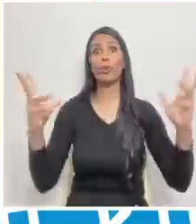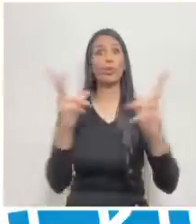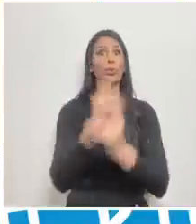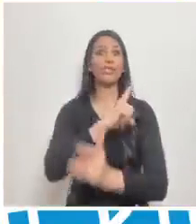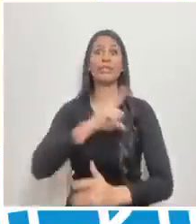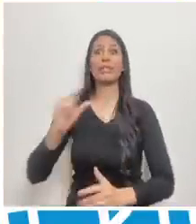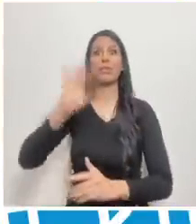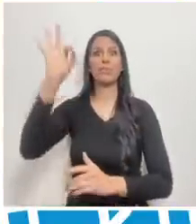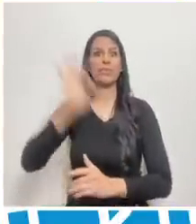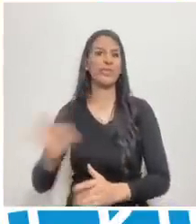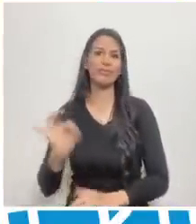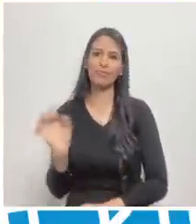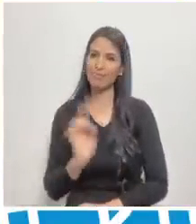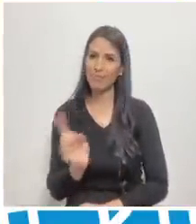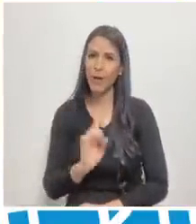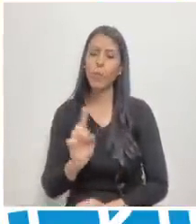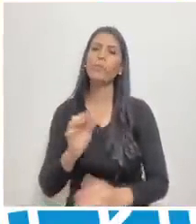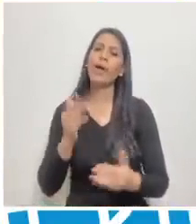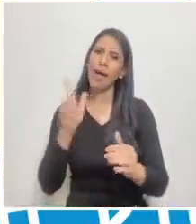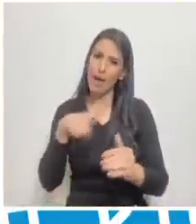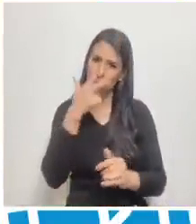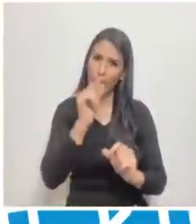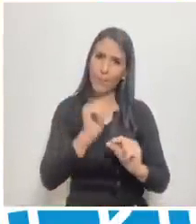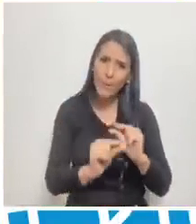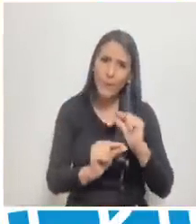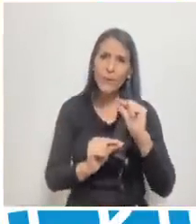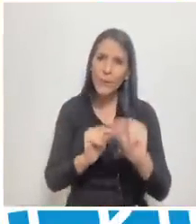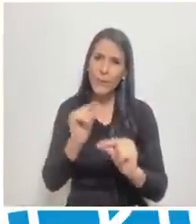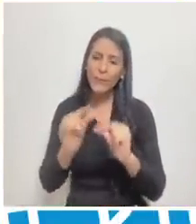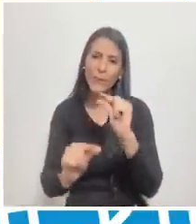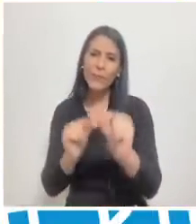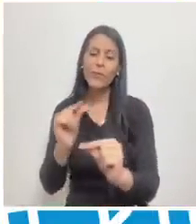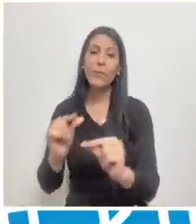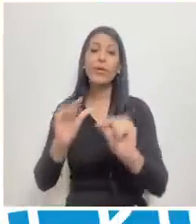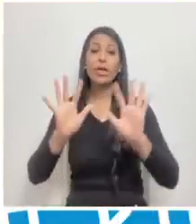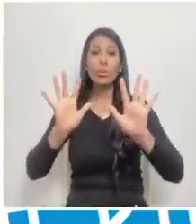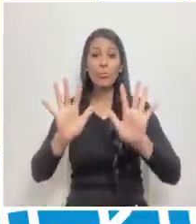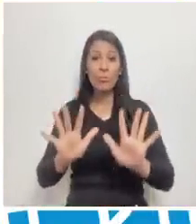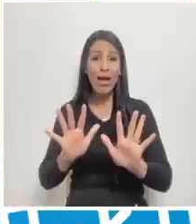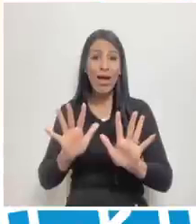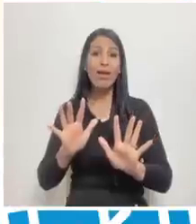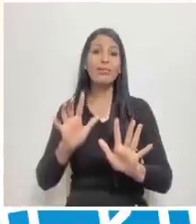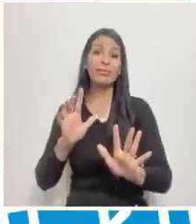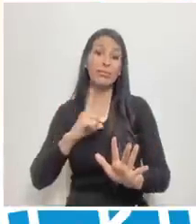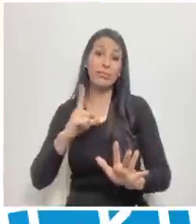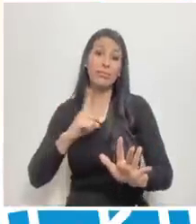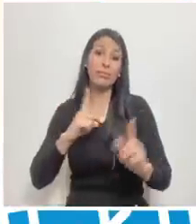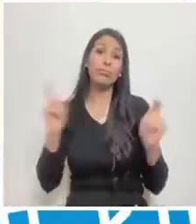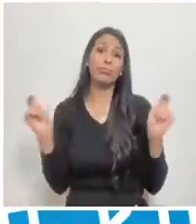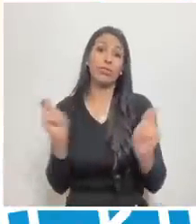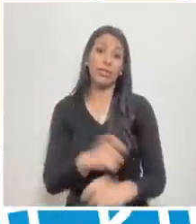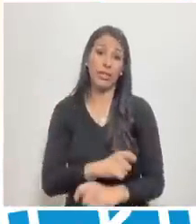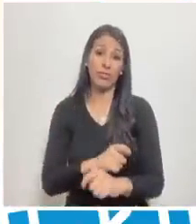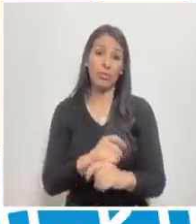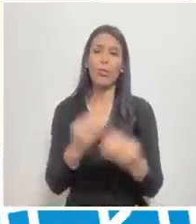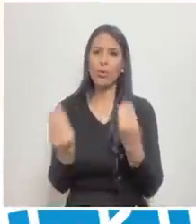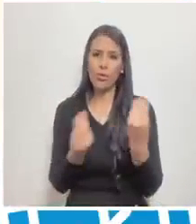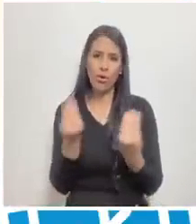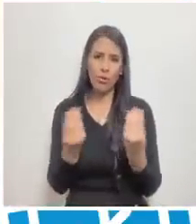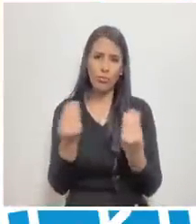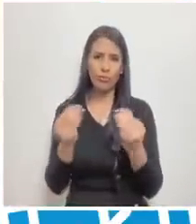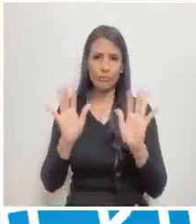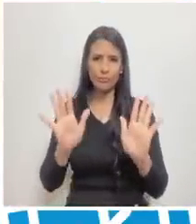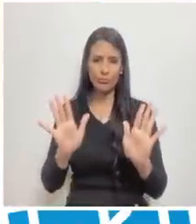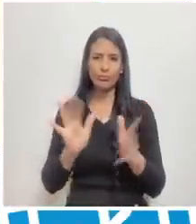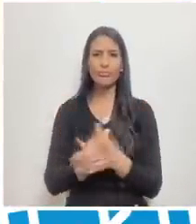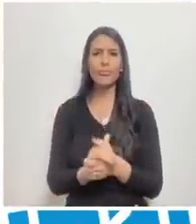é possível, da seguinte maneira. Primeiro, nós não estamos pensando que